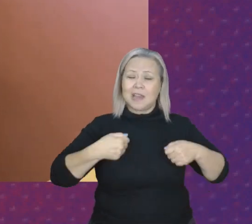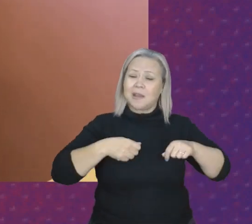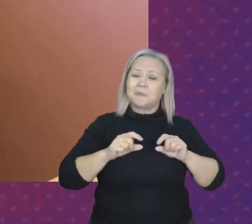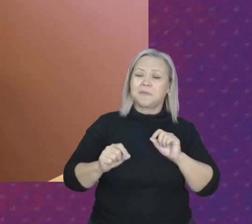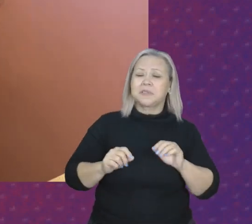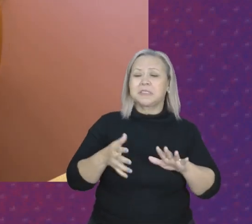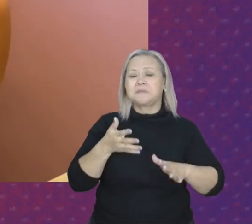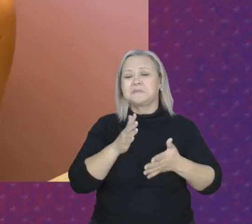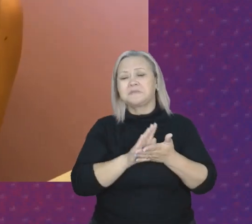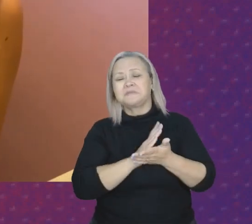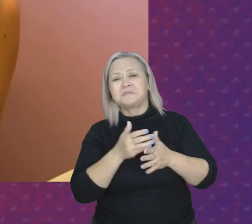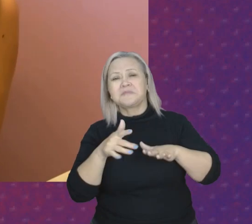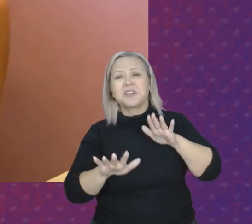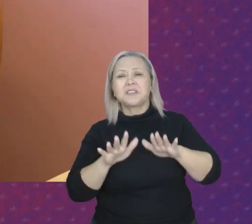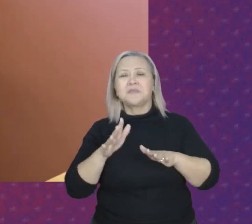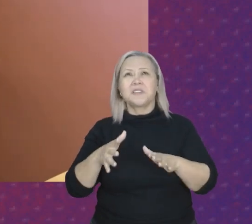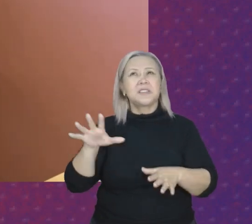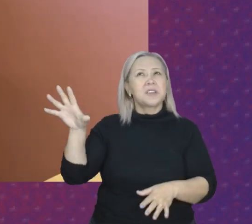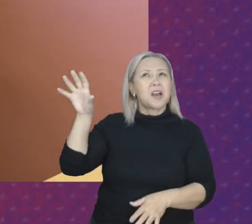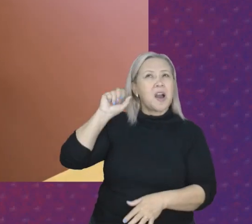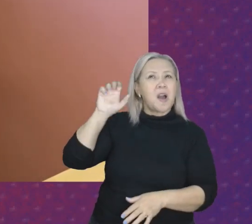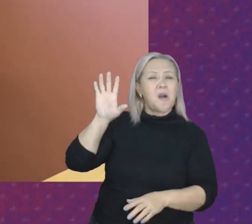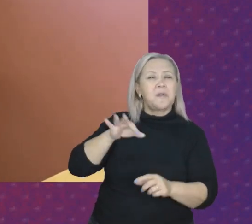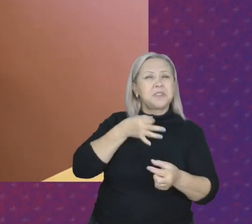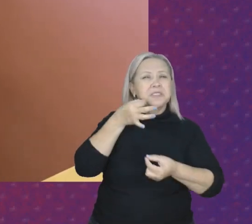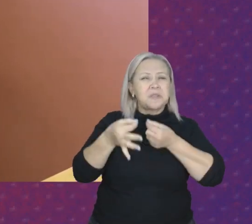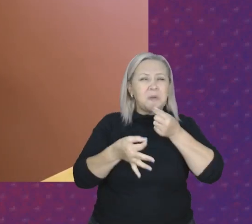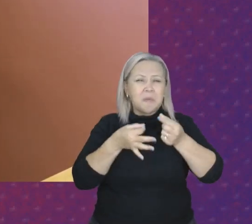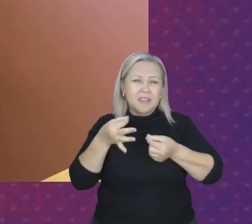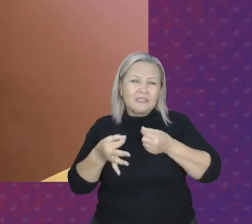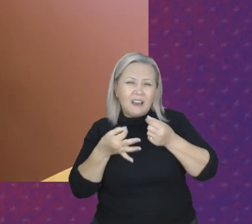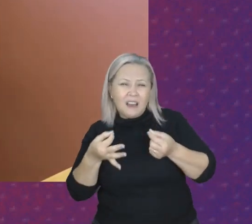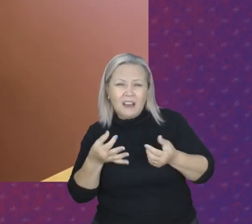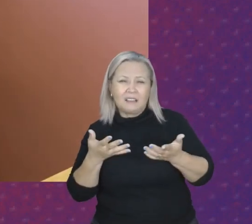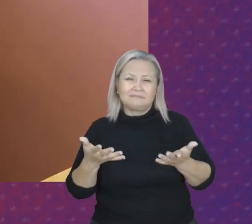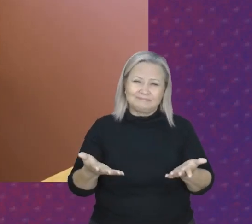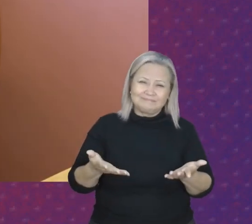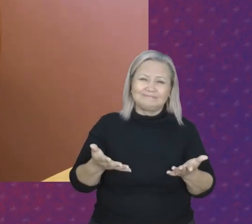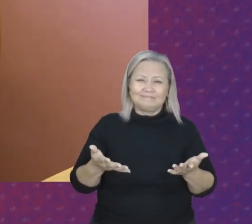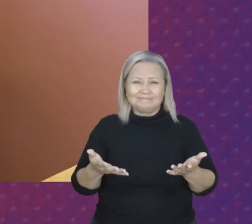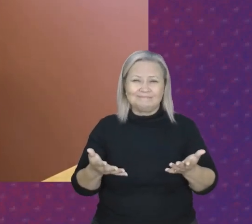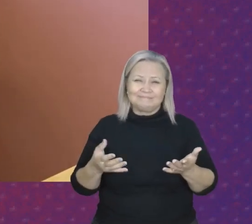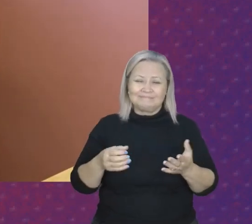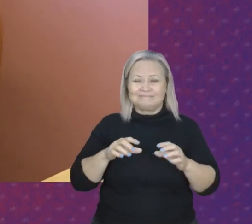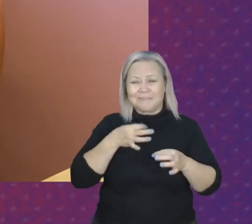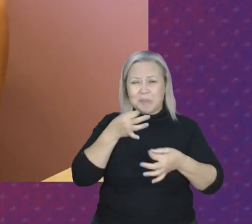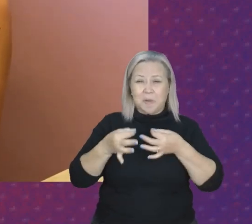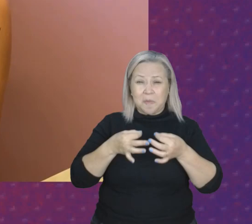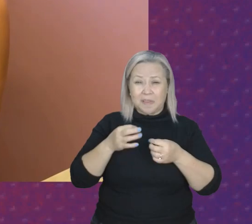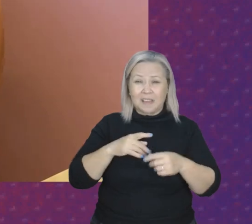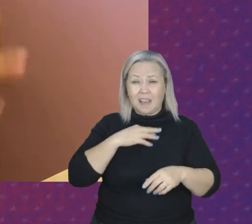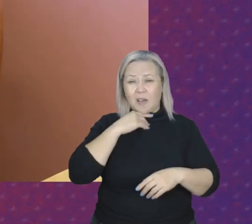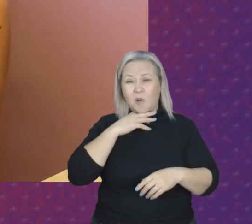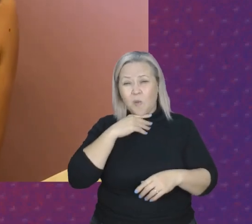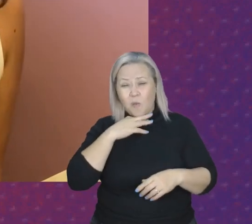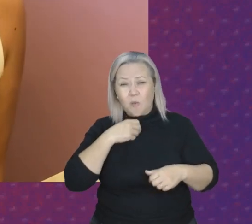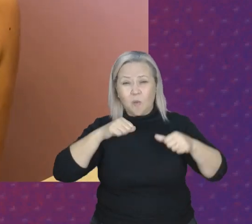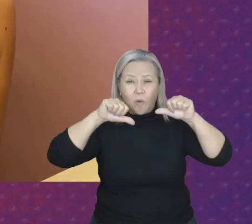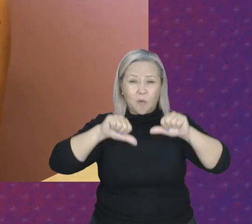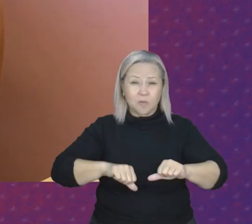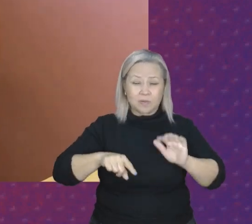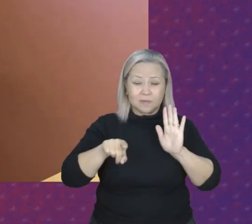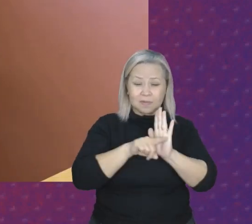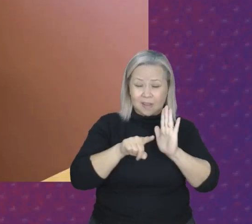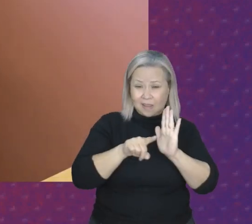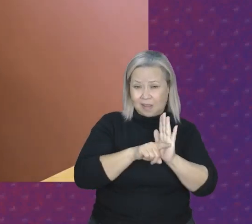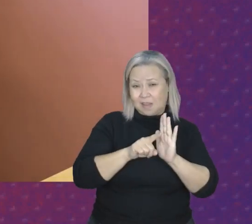outra, ouvir alguns comentários, né, que muitas vezes extrapolam o espaço ou a dimensão